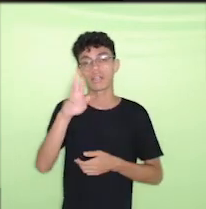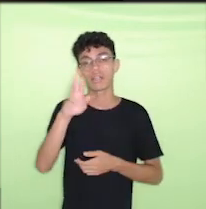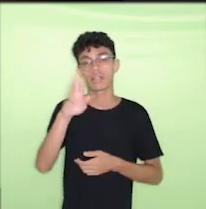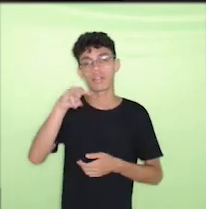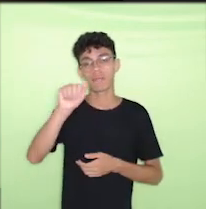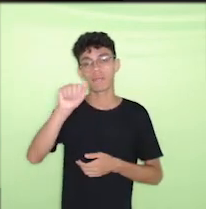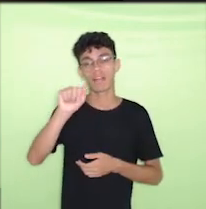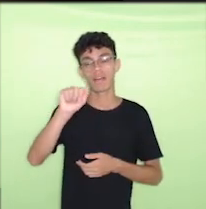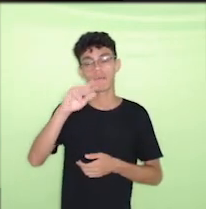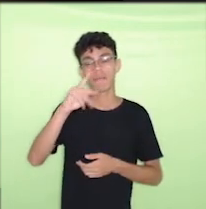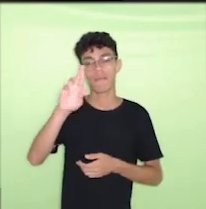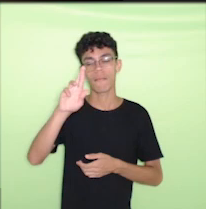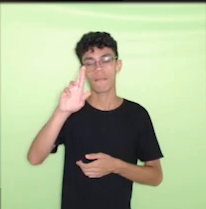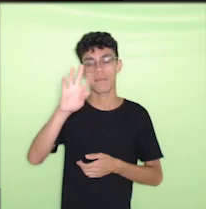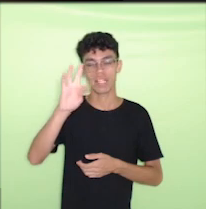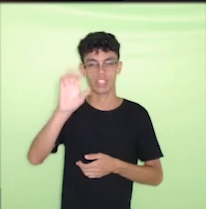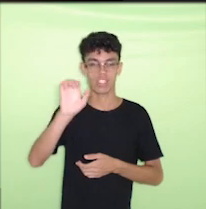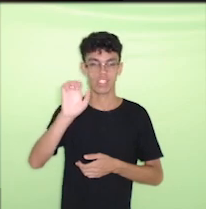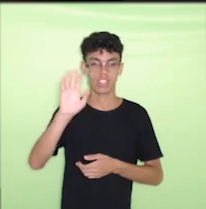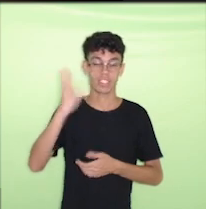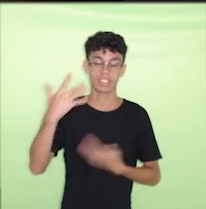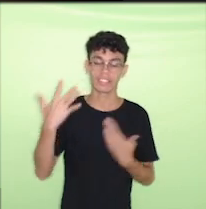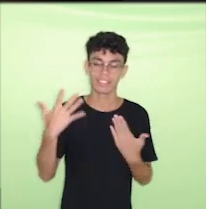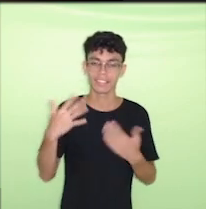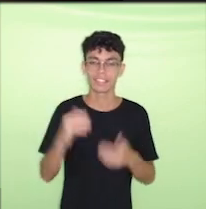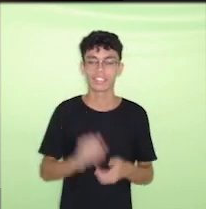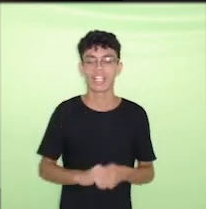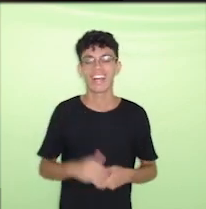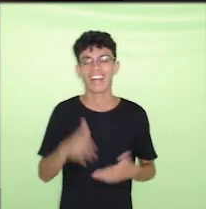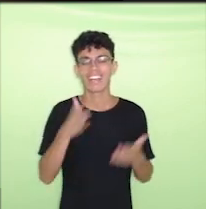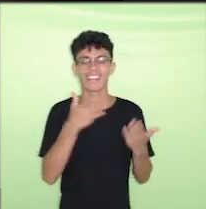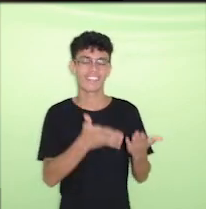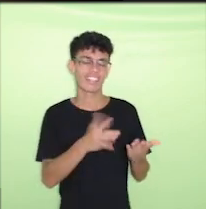facie, grave. Não fique exaltada, irmã.